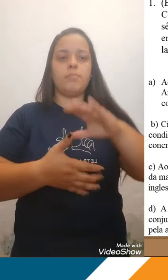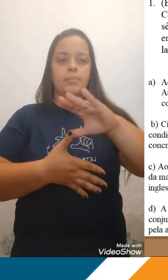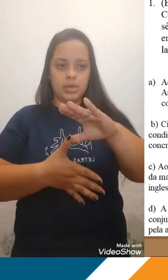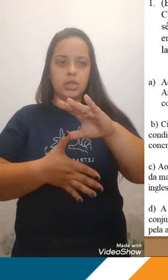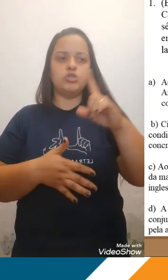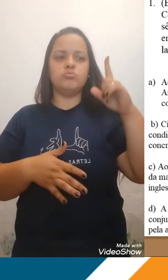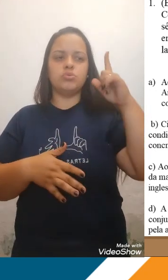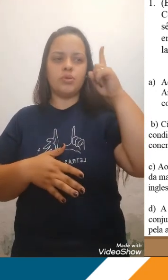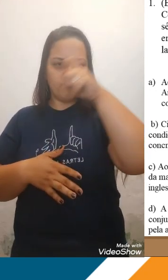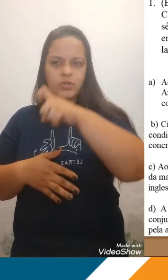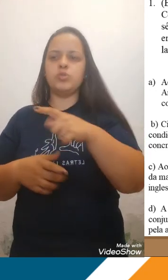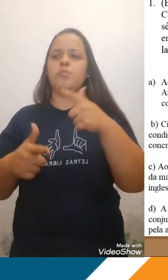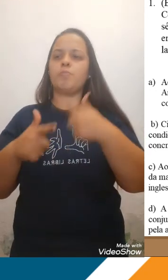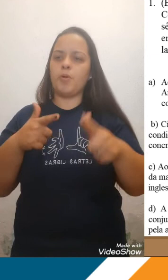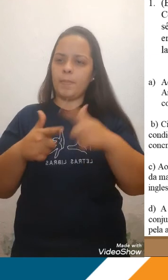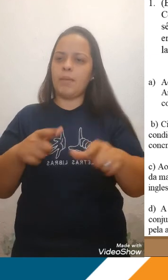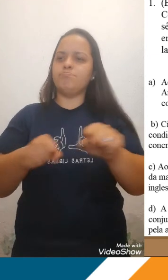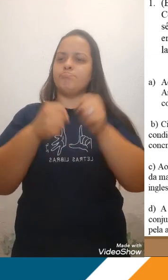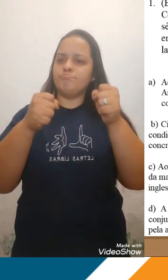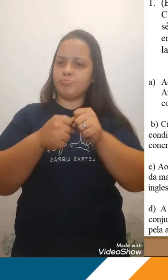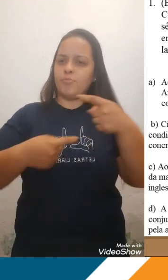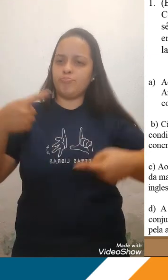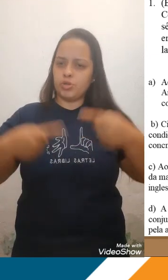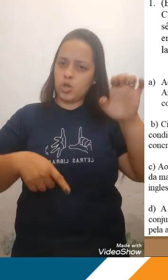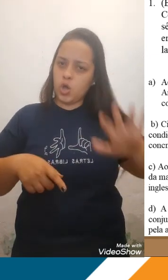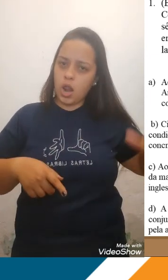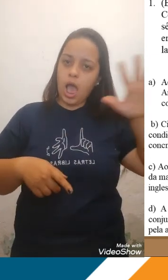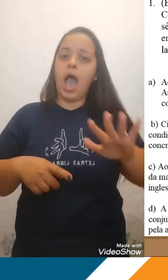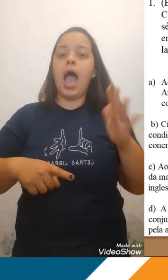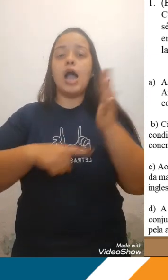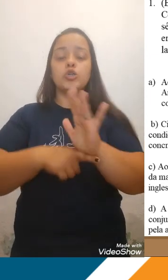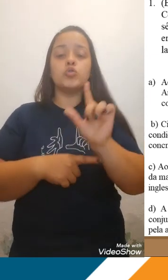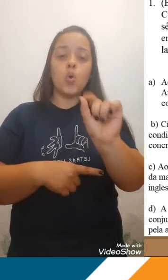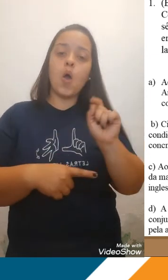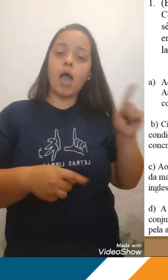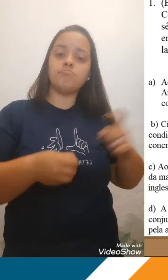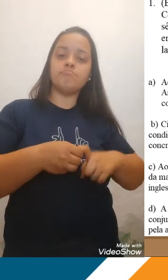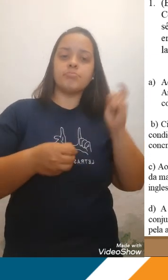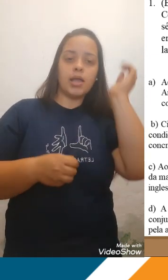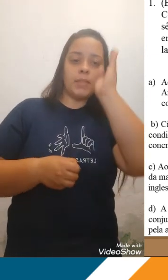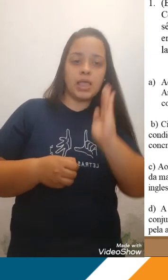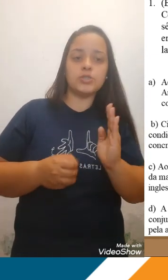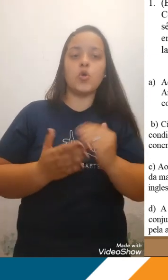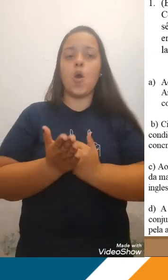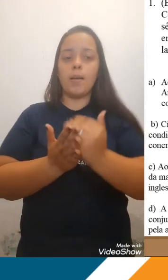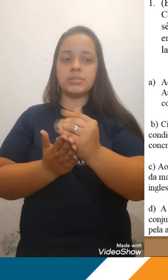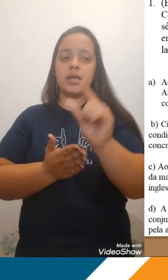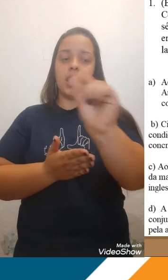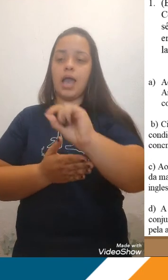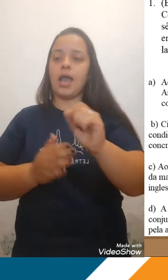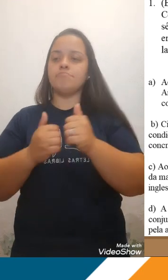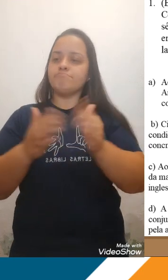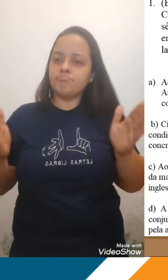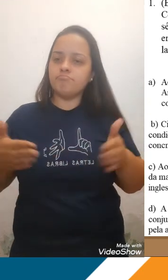difícil conjuntura política europeia, acabou por criar as condições favoráveis à independência do Brasil, a começar pela abertura